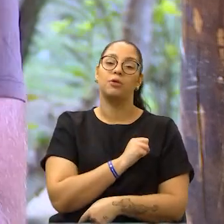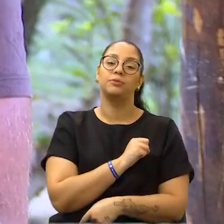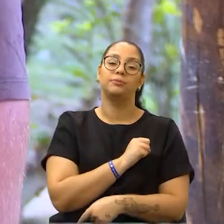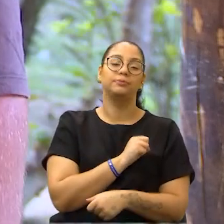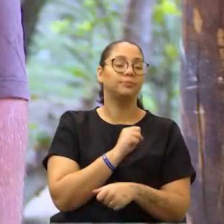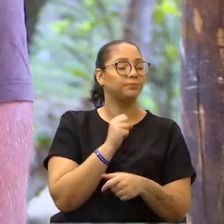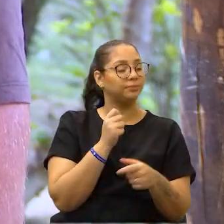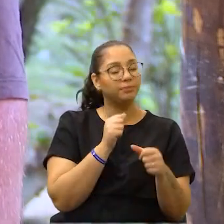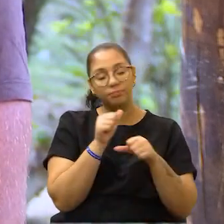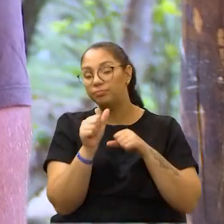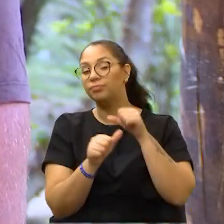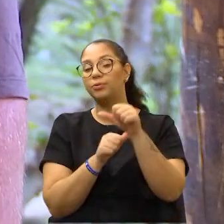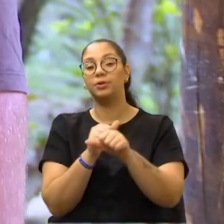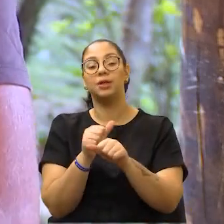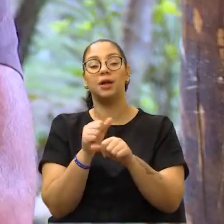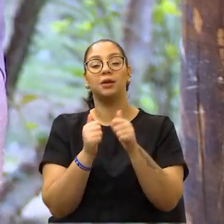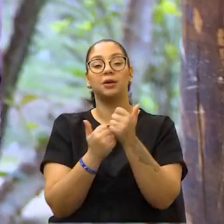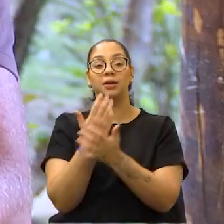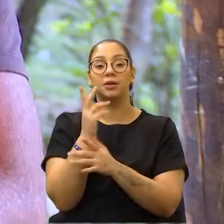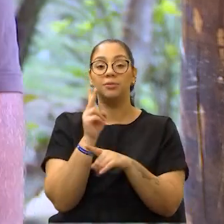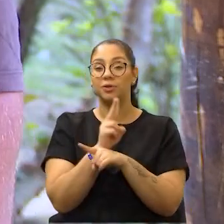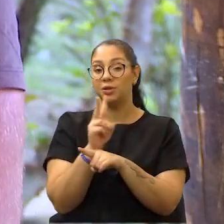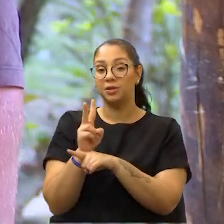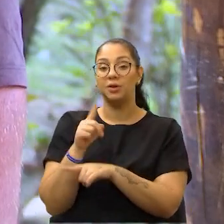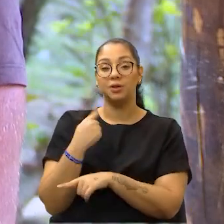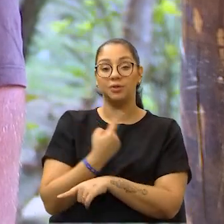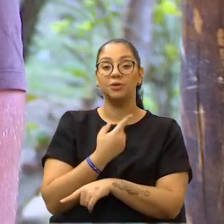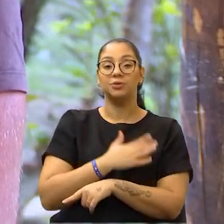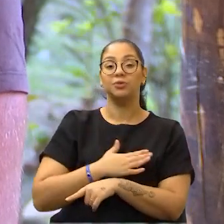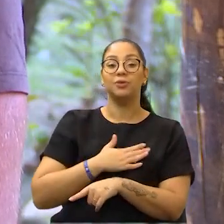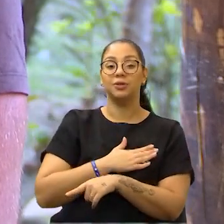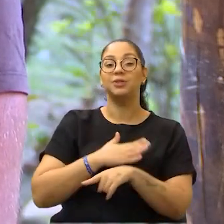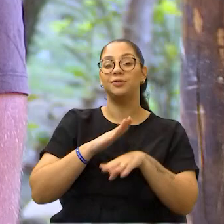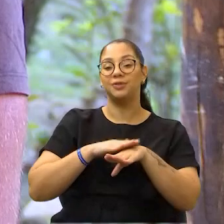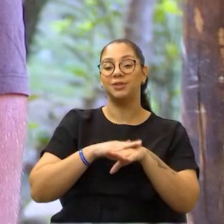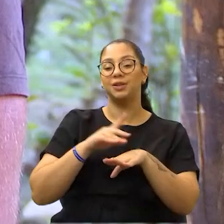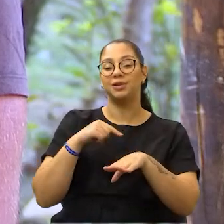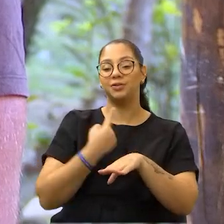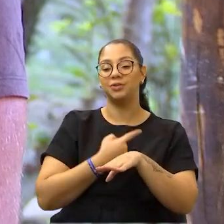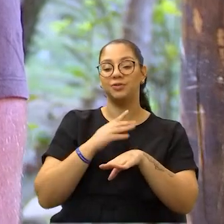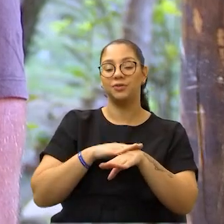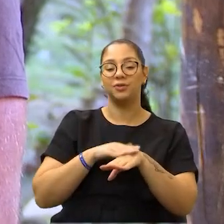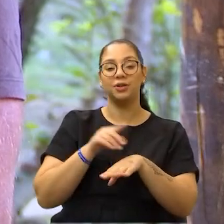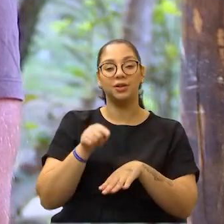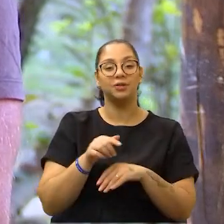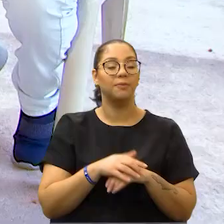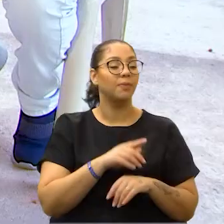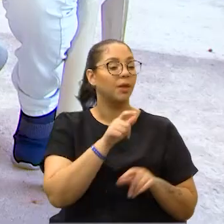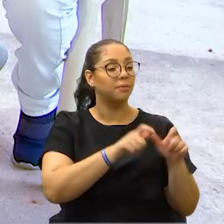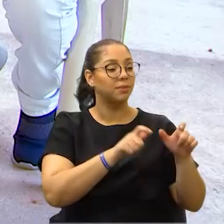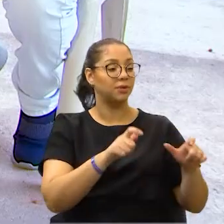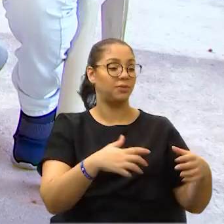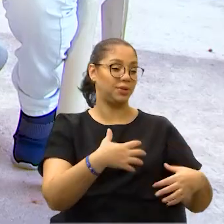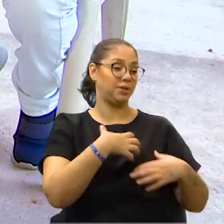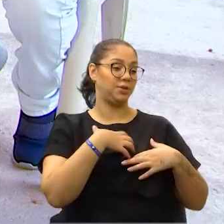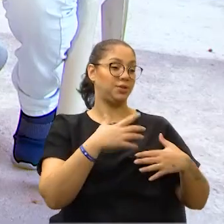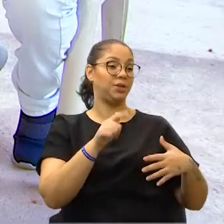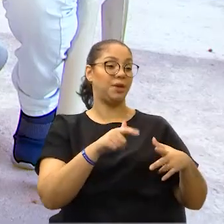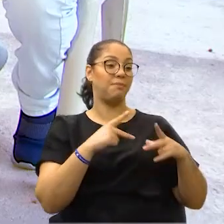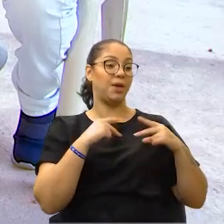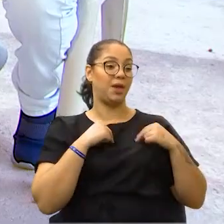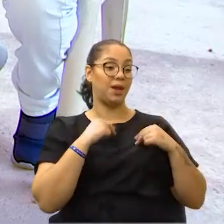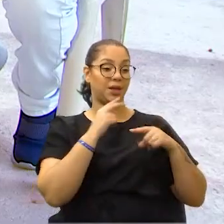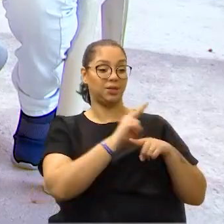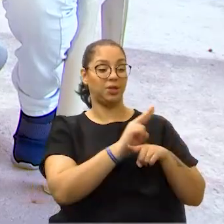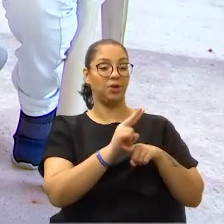isso em amor, transformar isso em cuidado, transformar isso em proteção. E é isso que a gente gosta de fazer, é isso que a gente faz. A pessoa se sentir merecedora